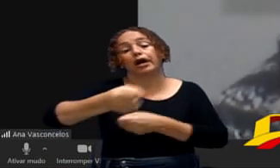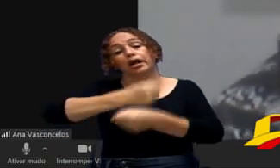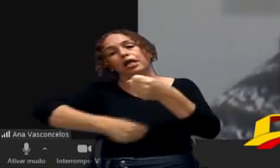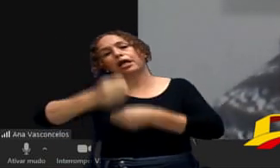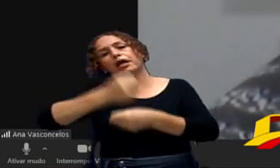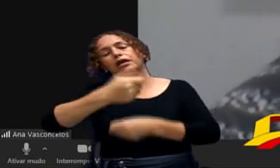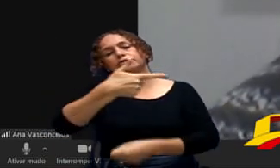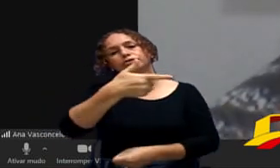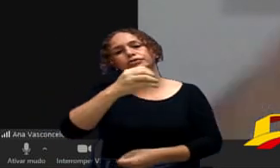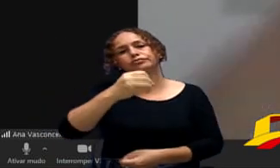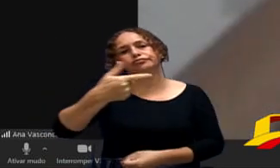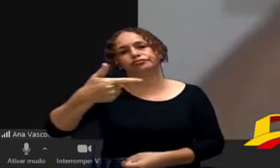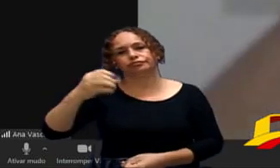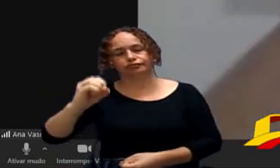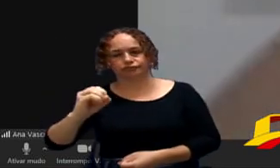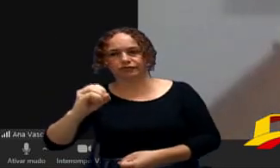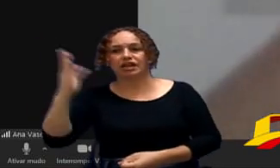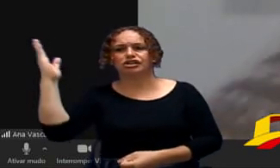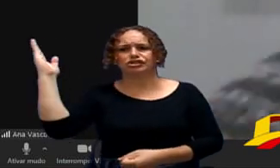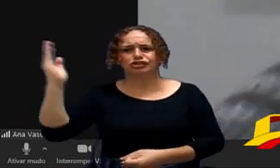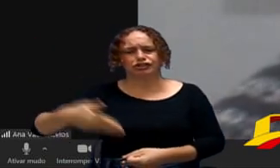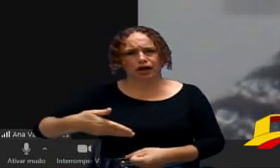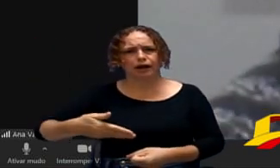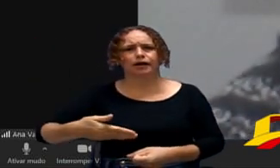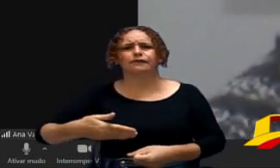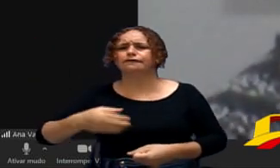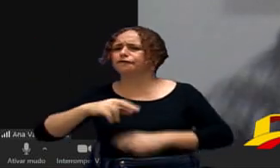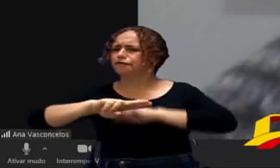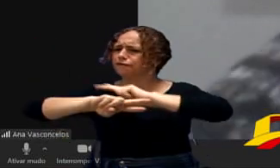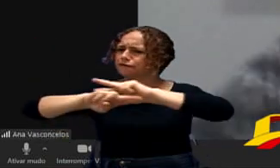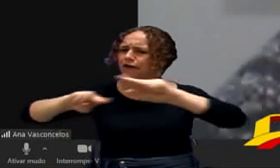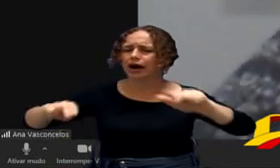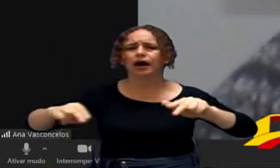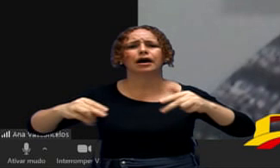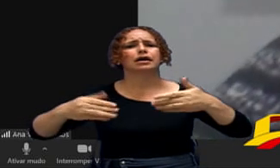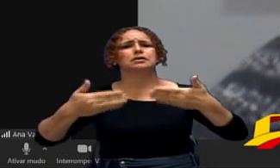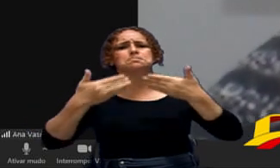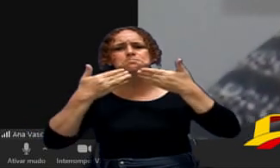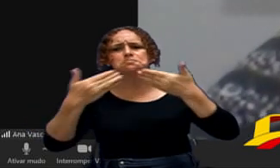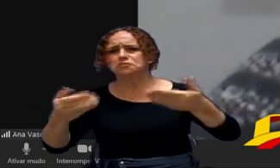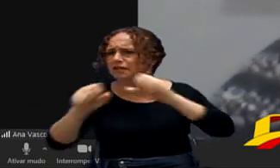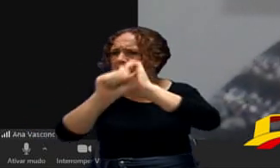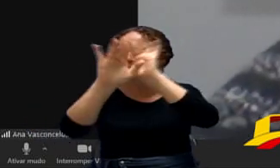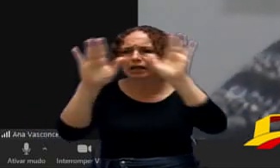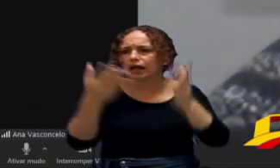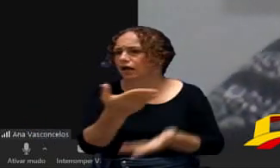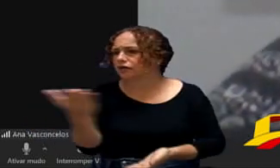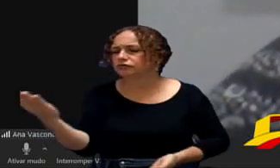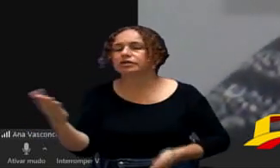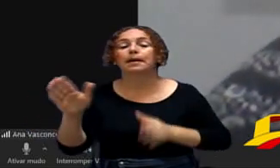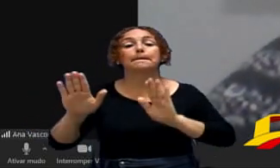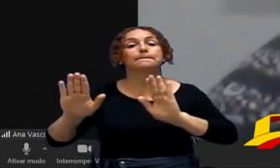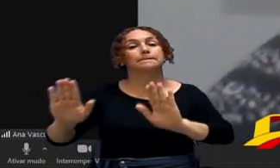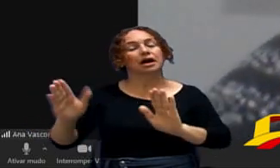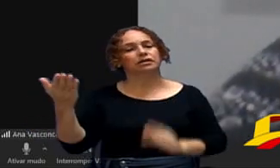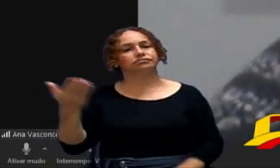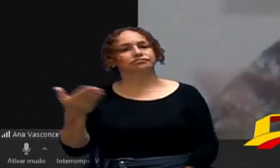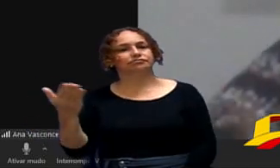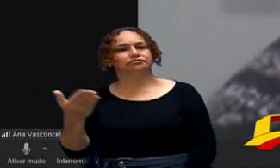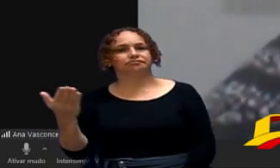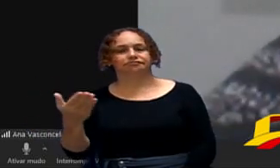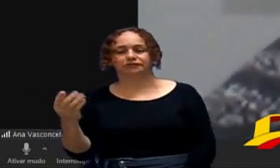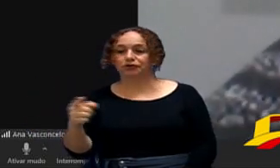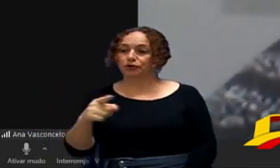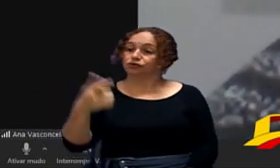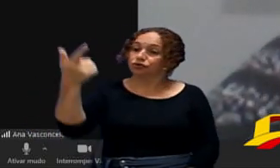provas já foram trazidas, já foram amplamente discutidas, mas agora, de maneira surpreendente, isso foi